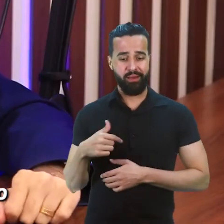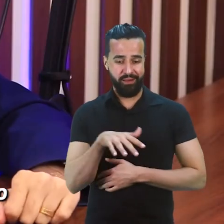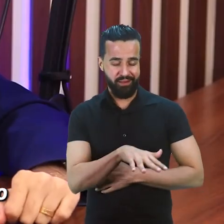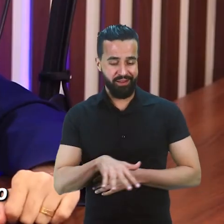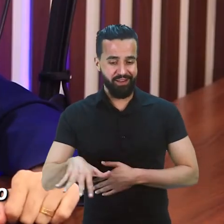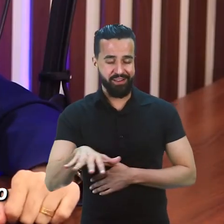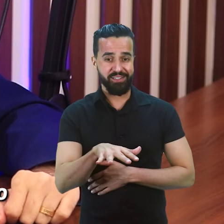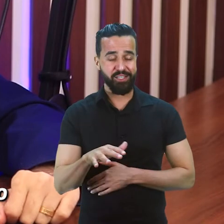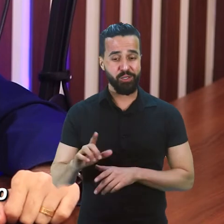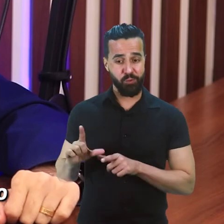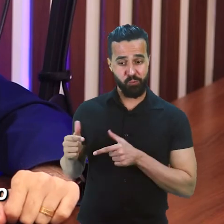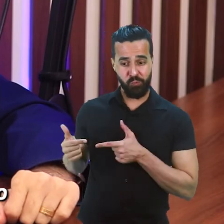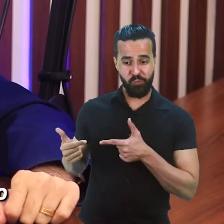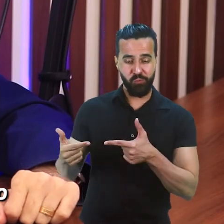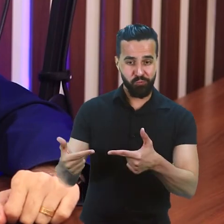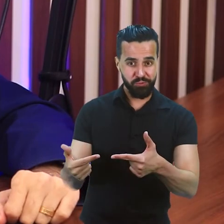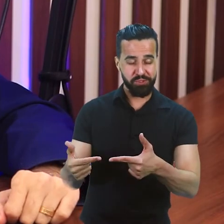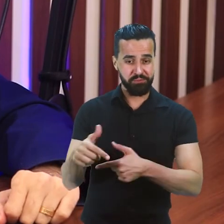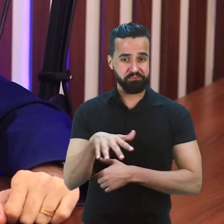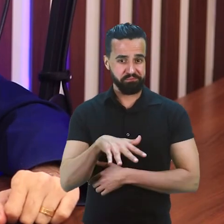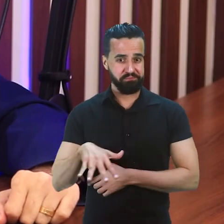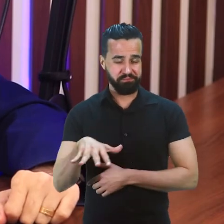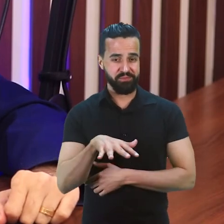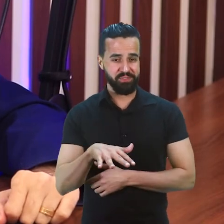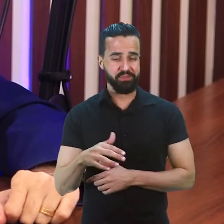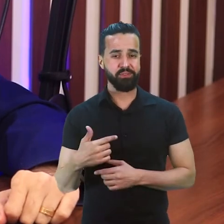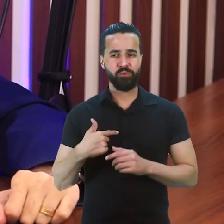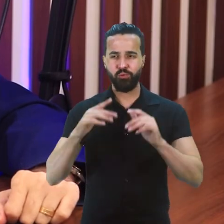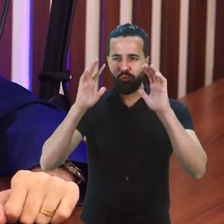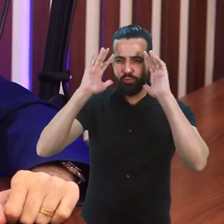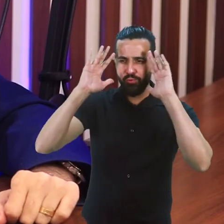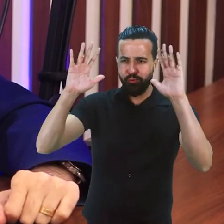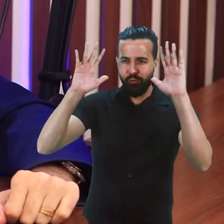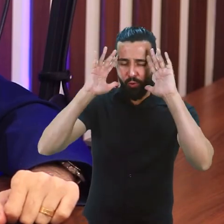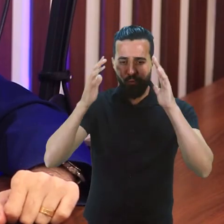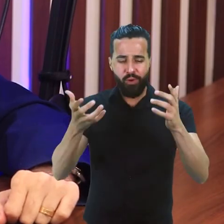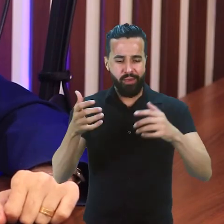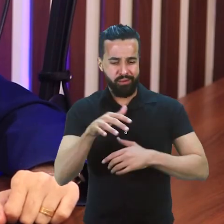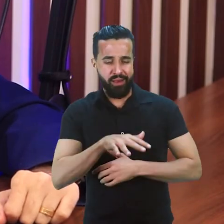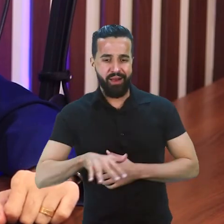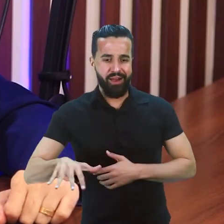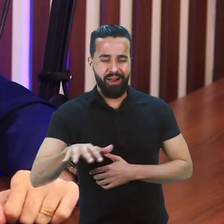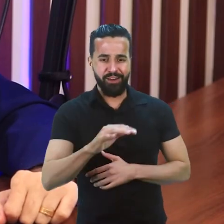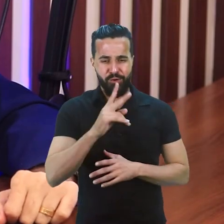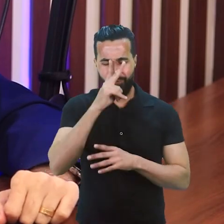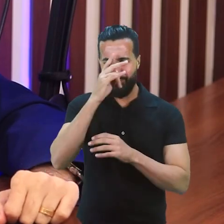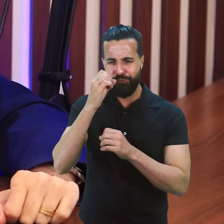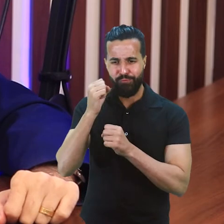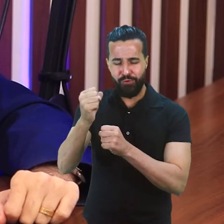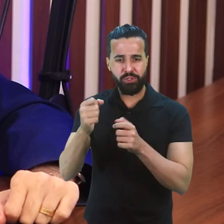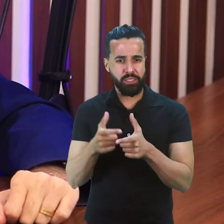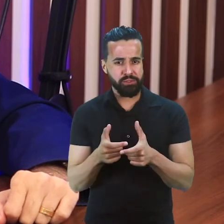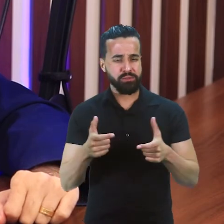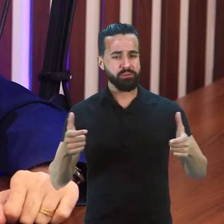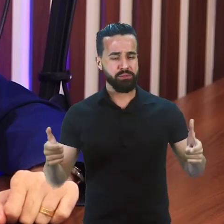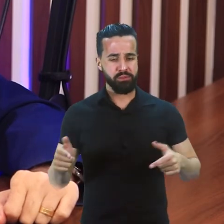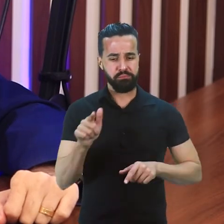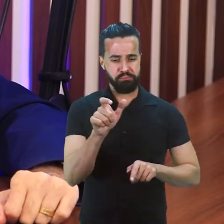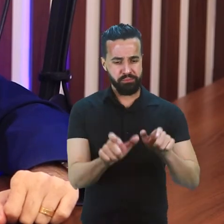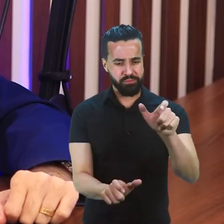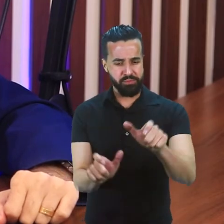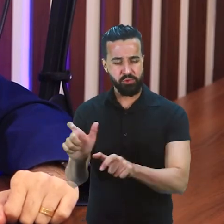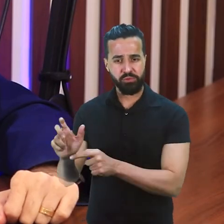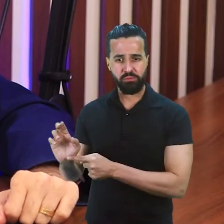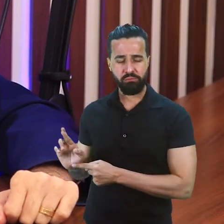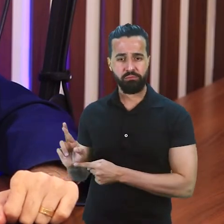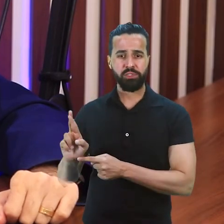luta aí, meu sonho é ver o segmento forte, segmento com representatividade.